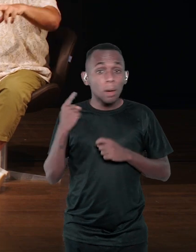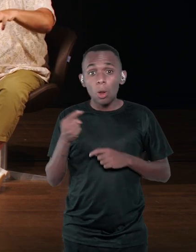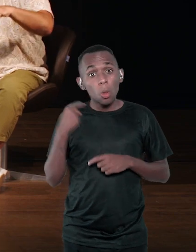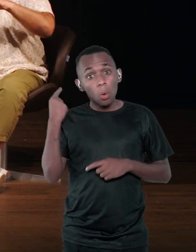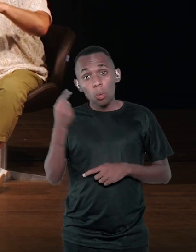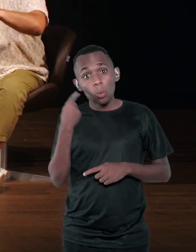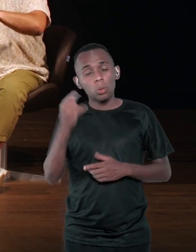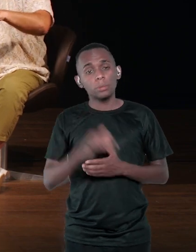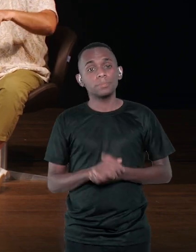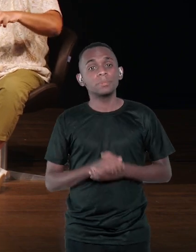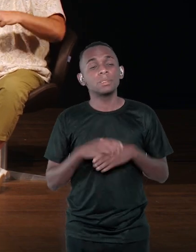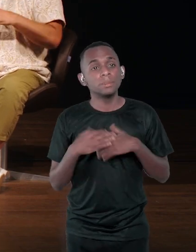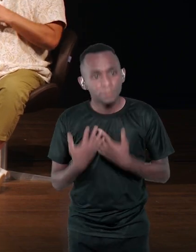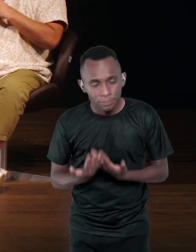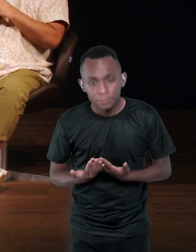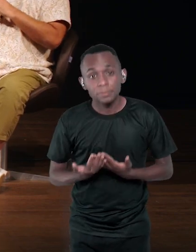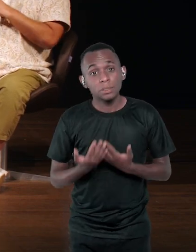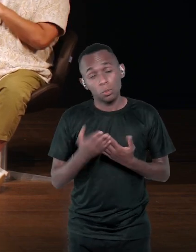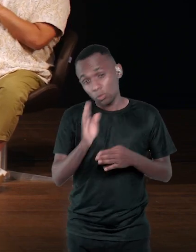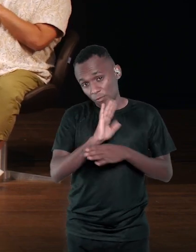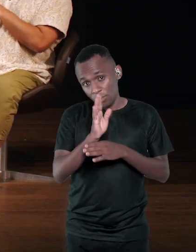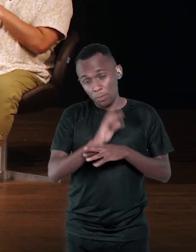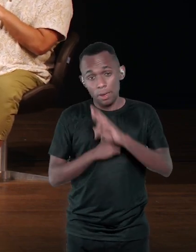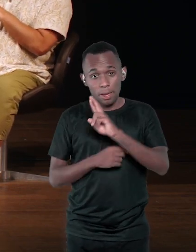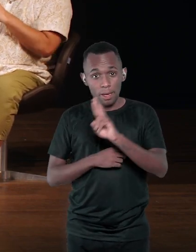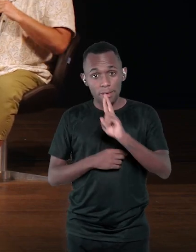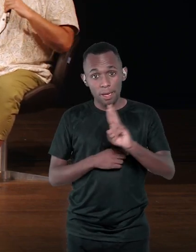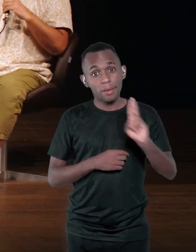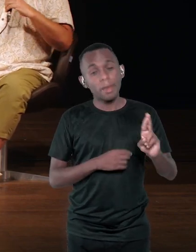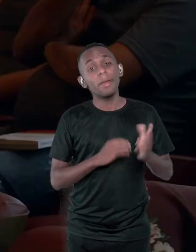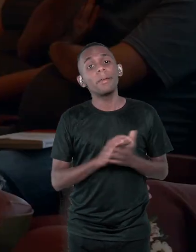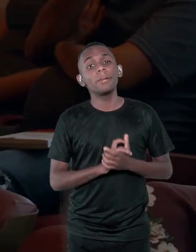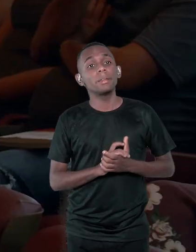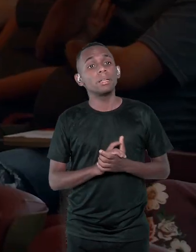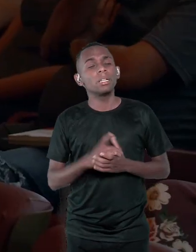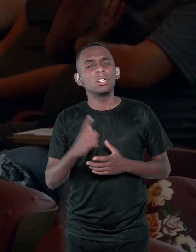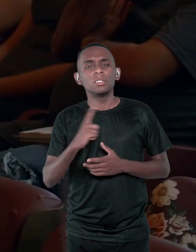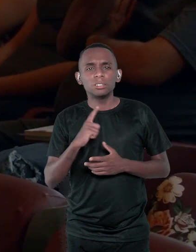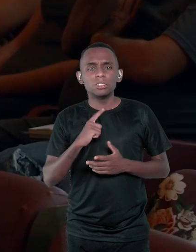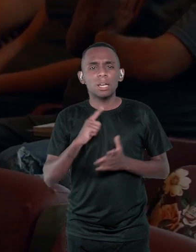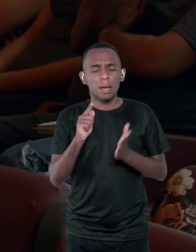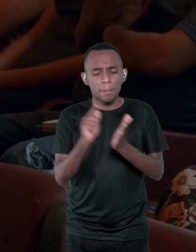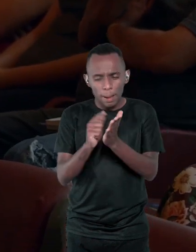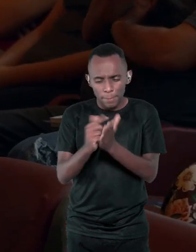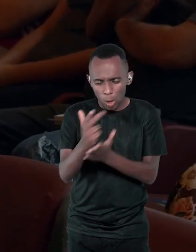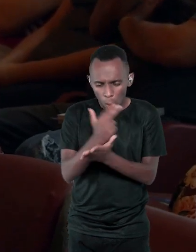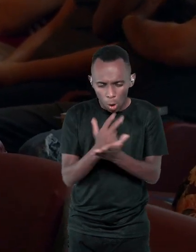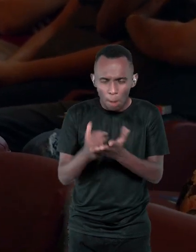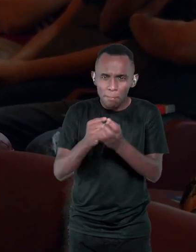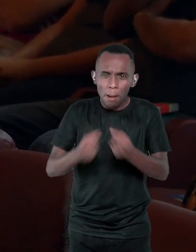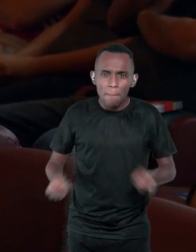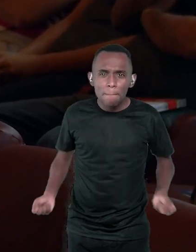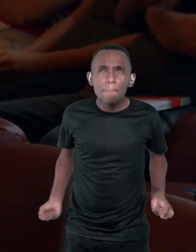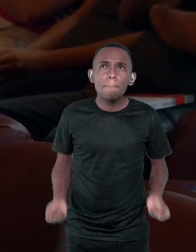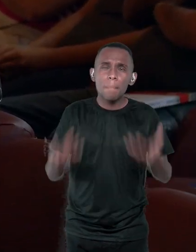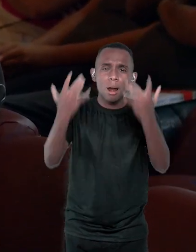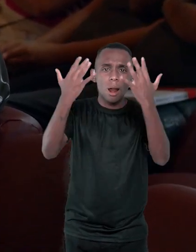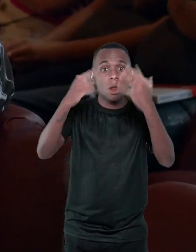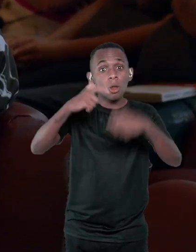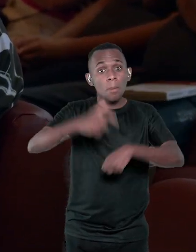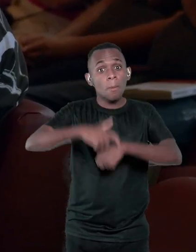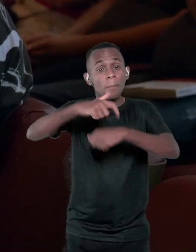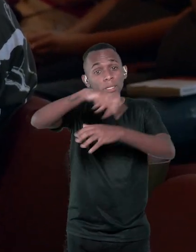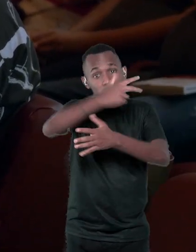E nas sessões que tinha RRR, eles levavam papel picado, bola, balão. Na hora dessa